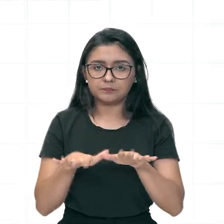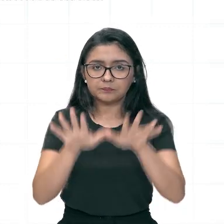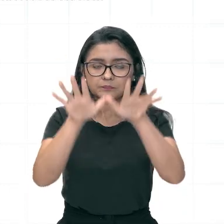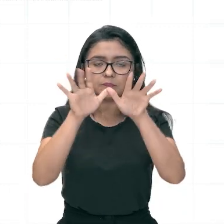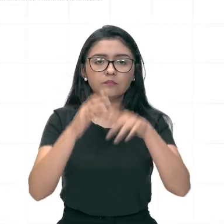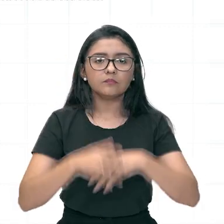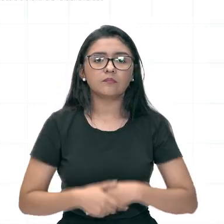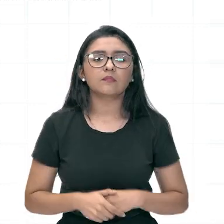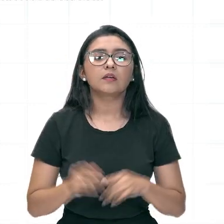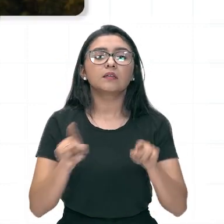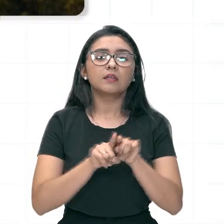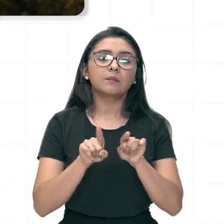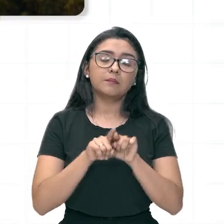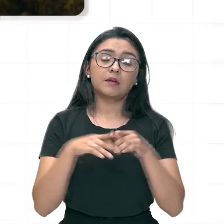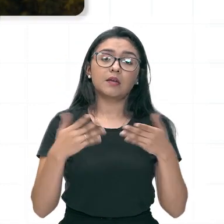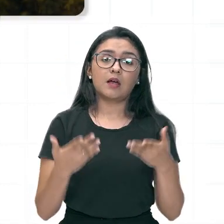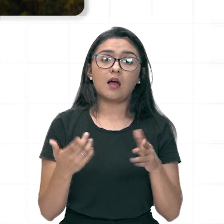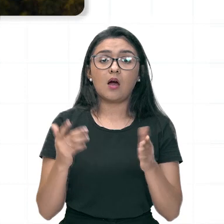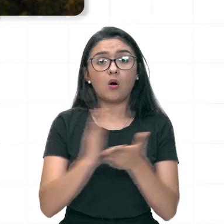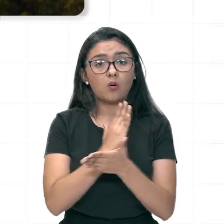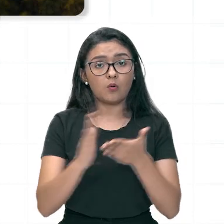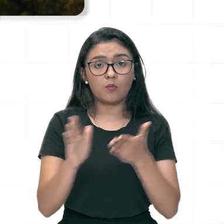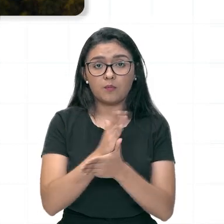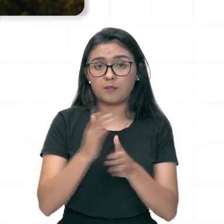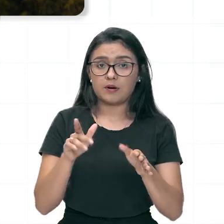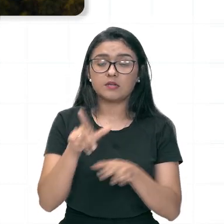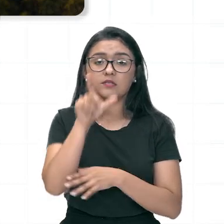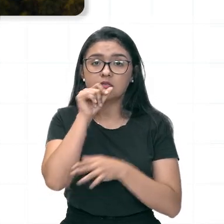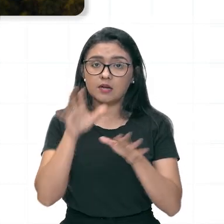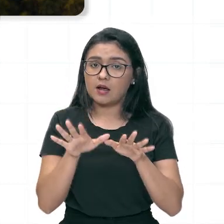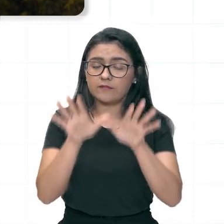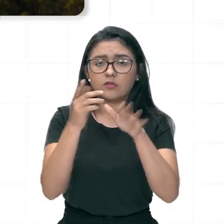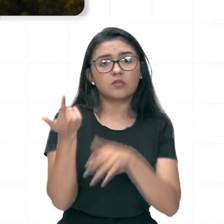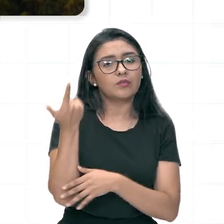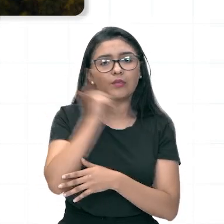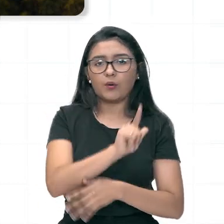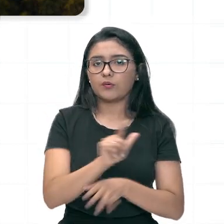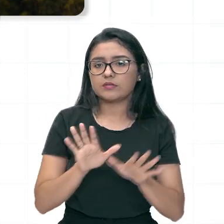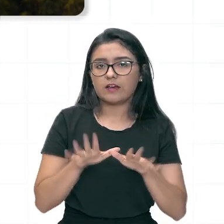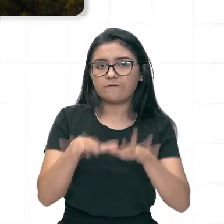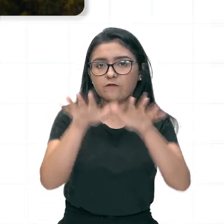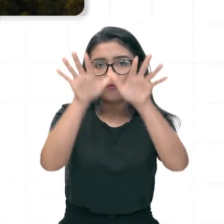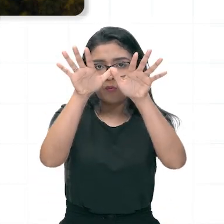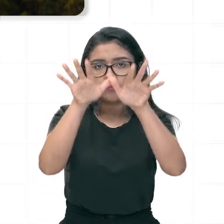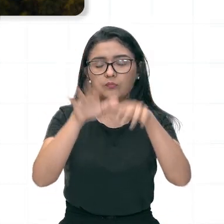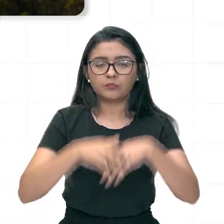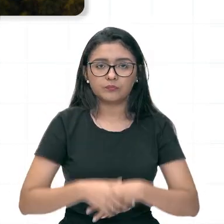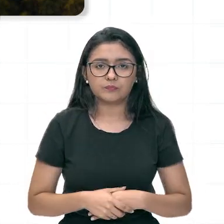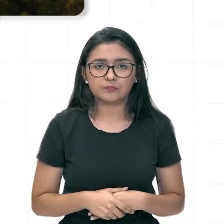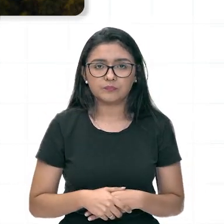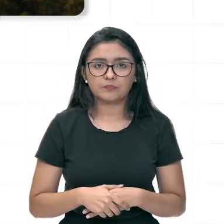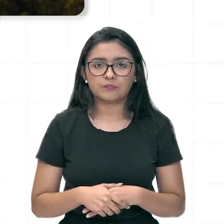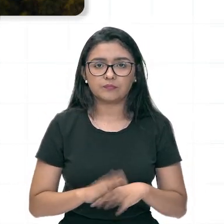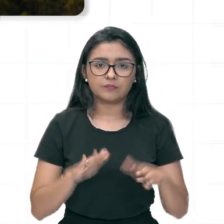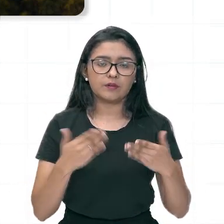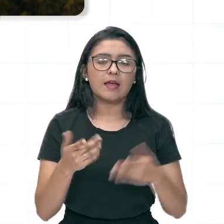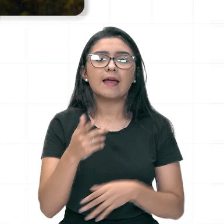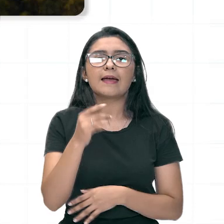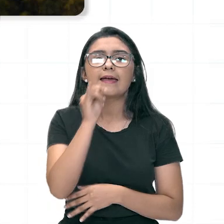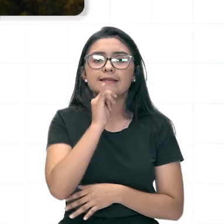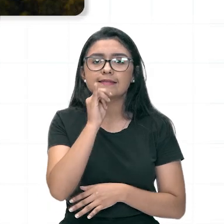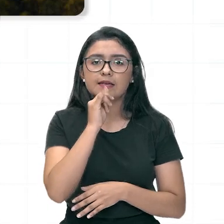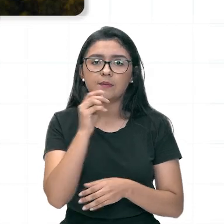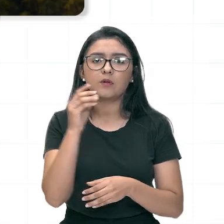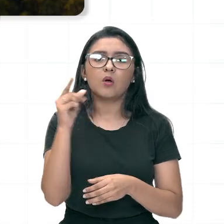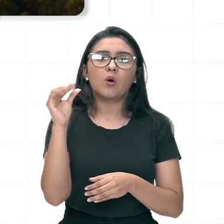aí nós falamos também que nem todas as aves conseguem voar. Lembra? Olha só, nem toda ave apresenta a capacidade de voo, como o